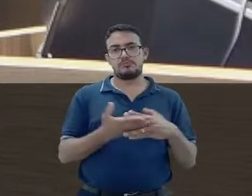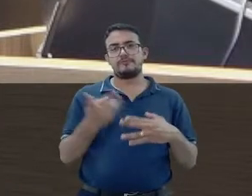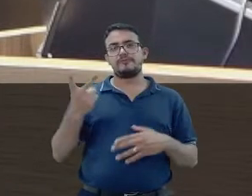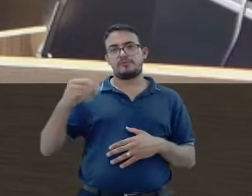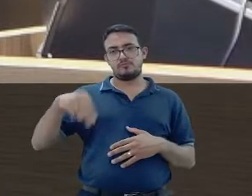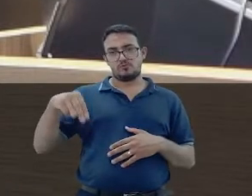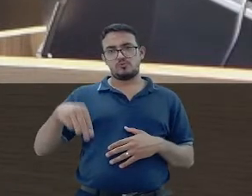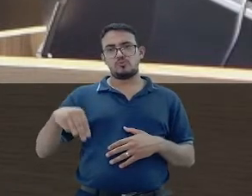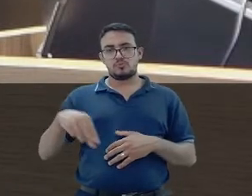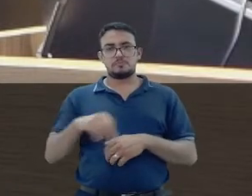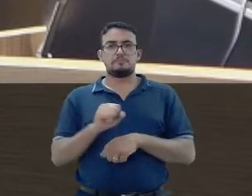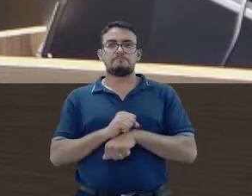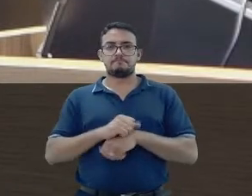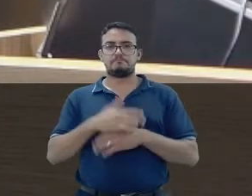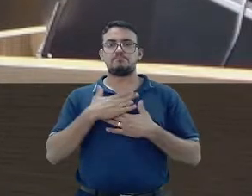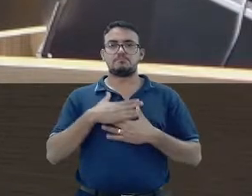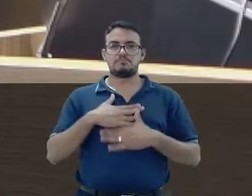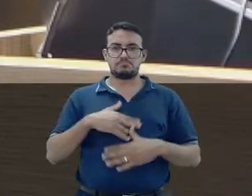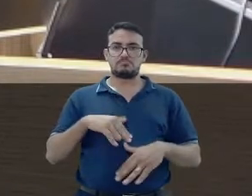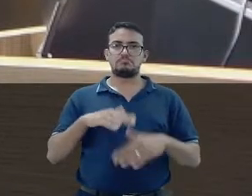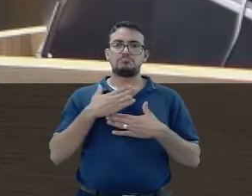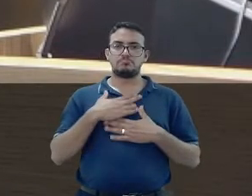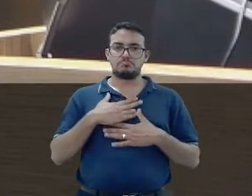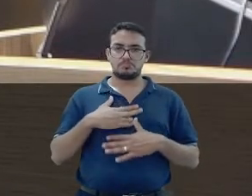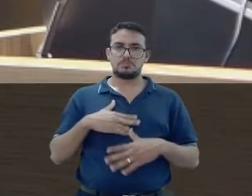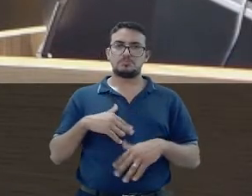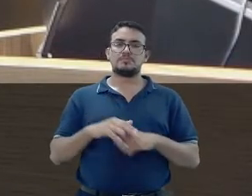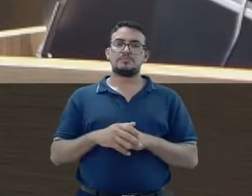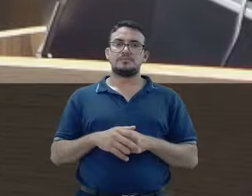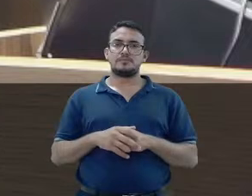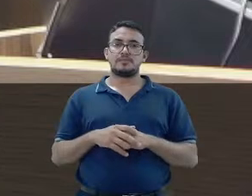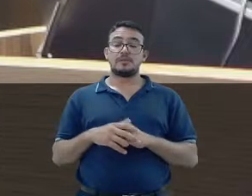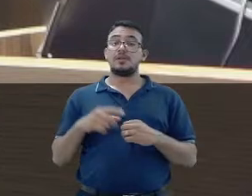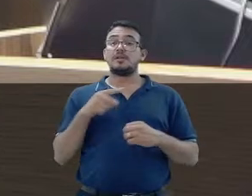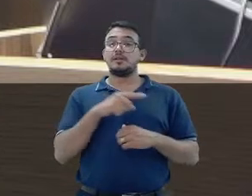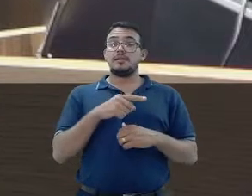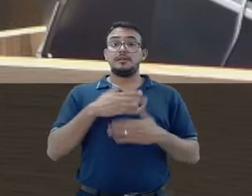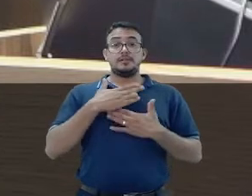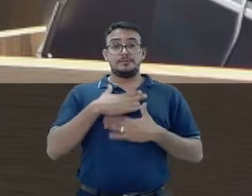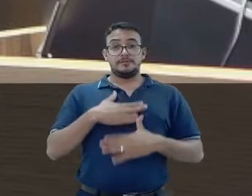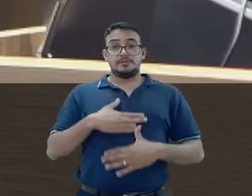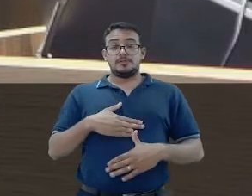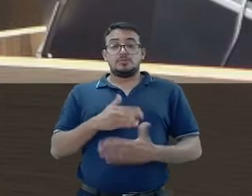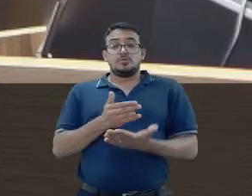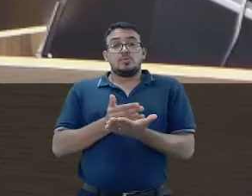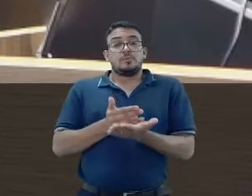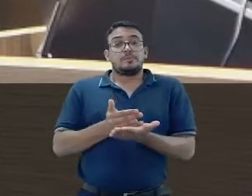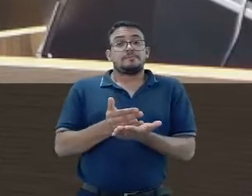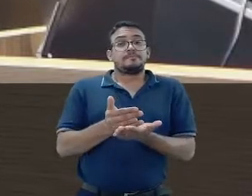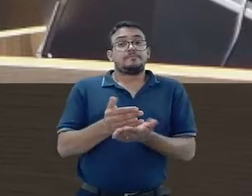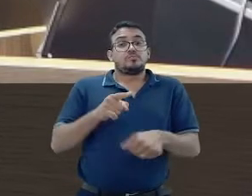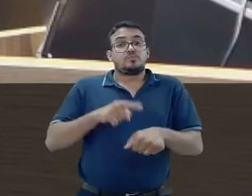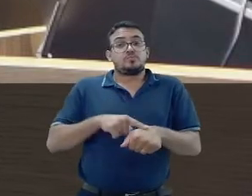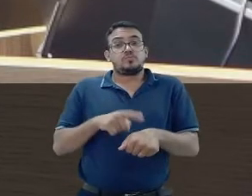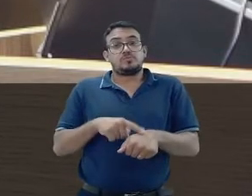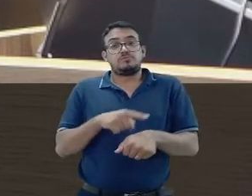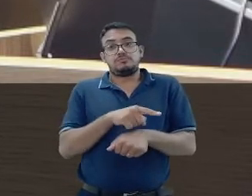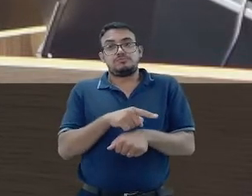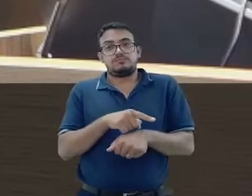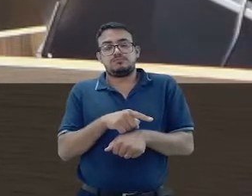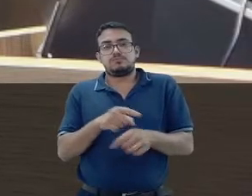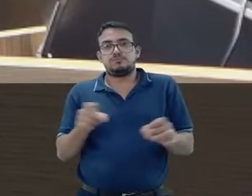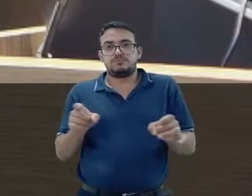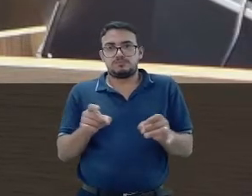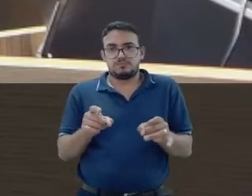térmica. A pausa para recuperação térmica é contada do horário de saída do trabalhador do ambiente frio até o